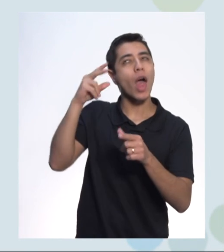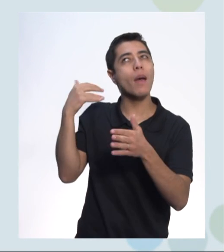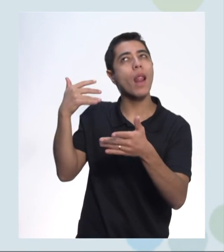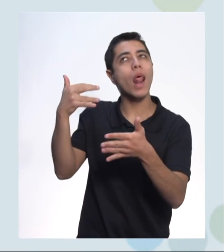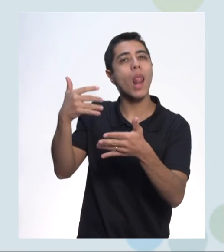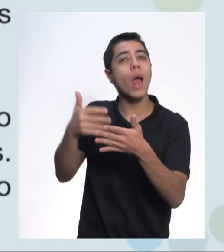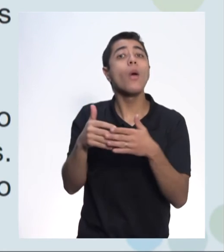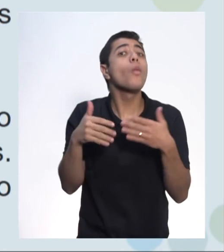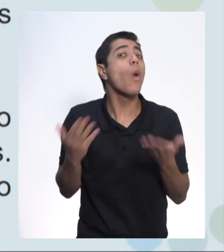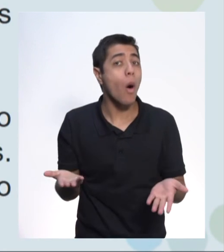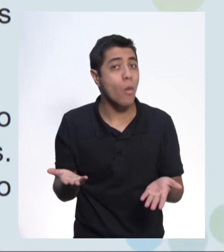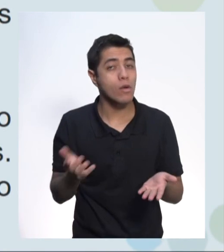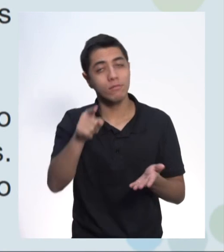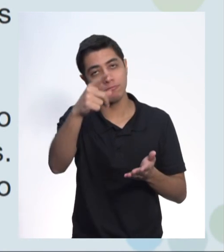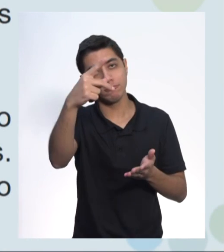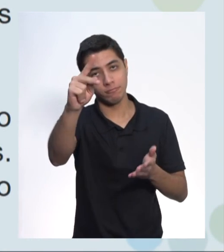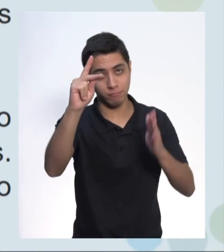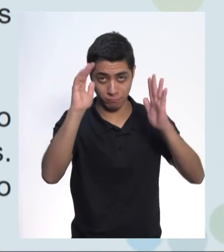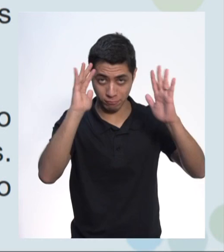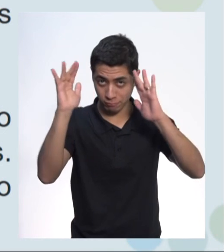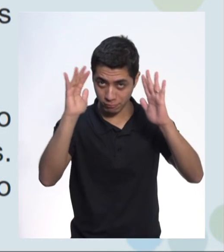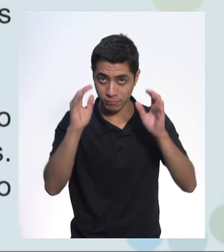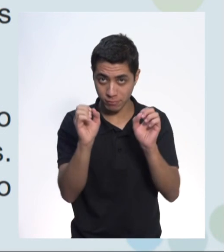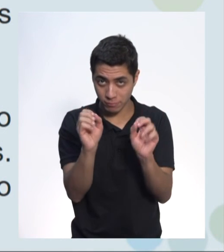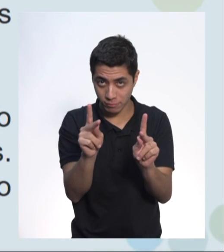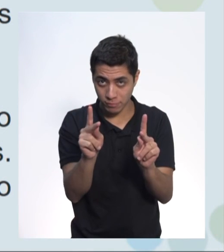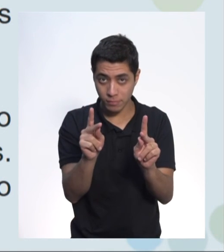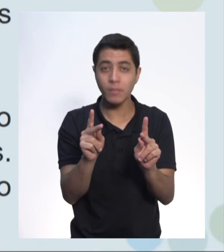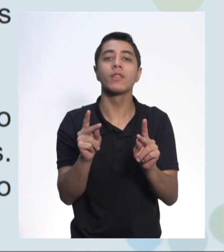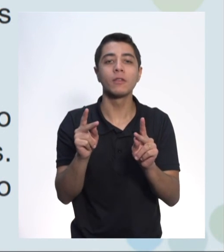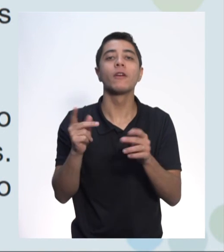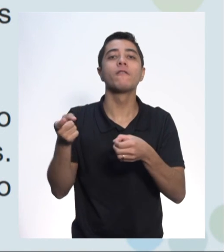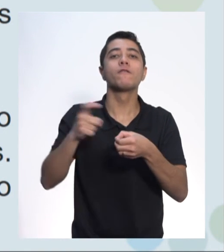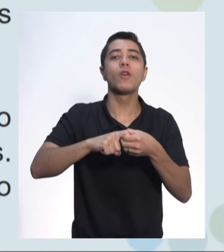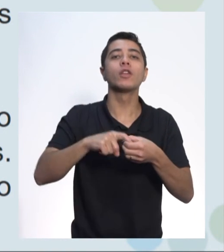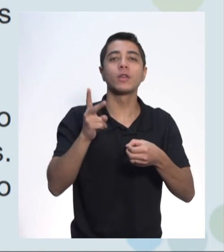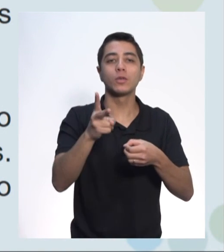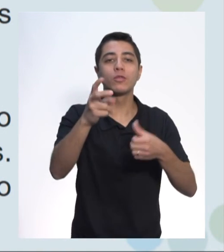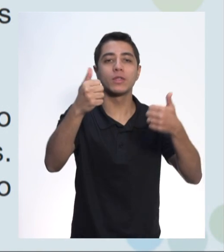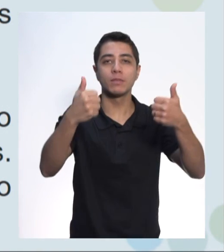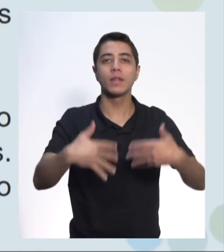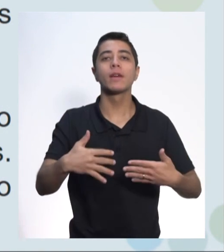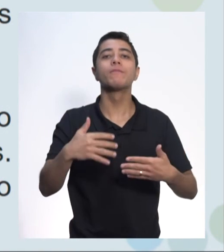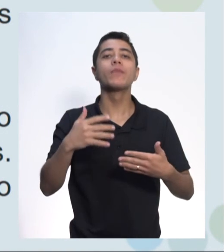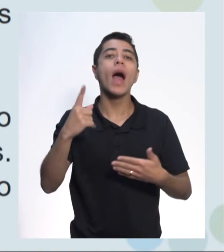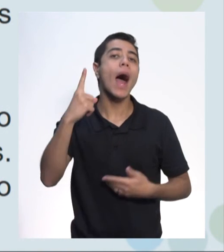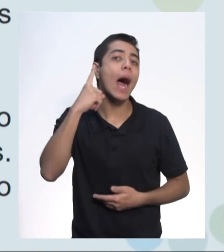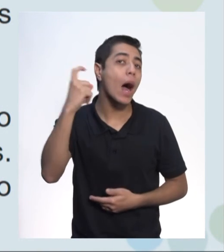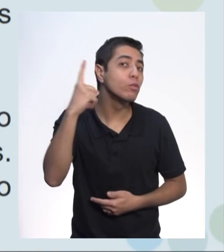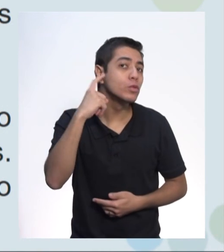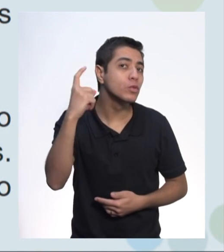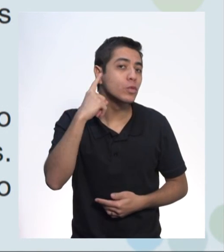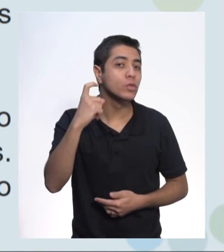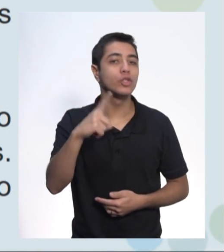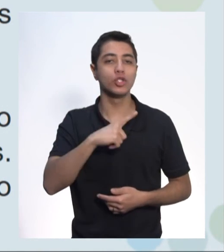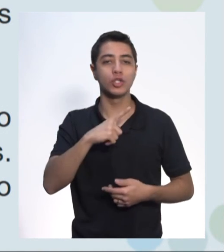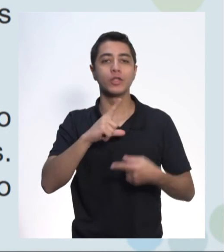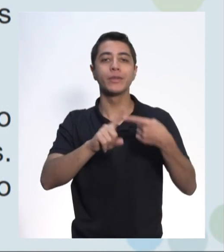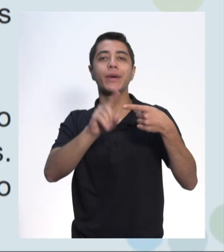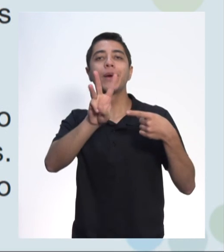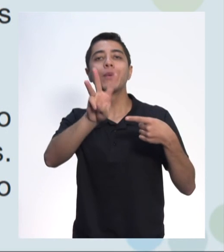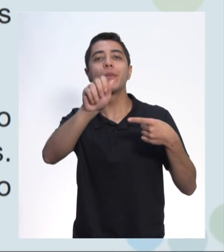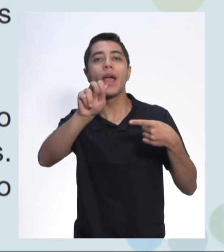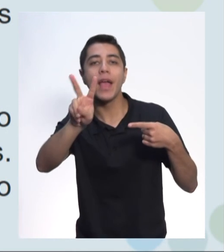isso, mas a gente vai retomar. E a gente tem os formatos de áudio, né? Wave, MP3, qual que seria a